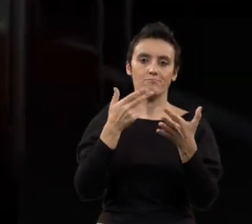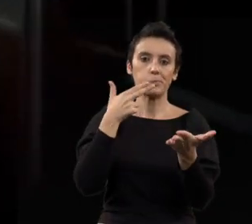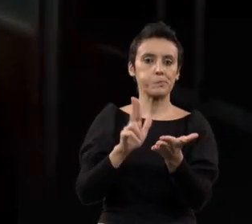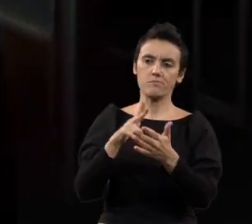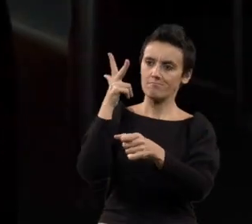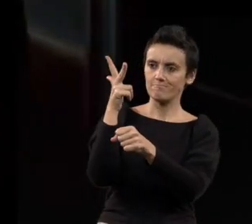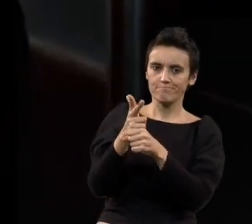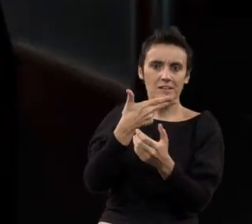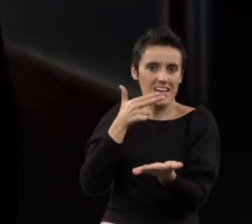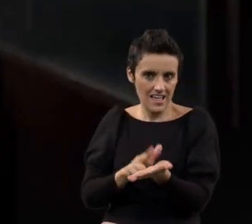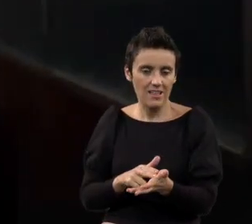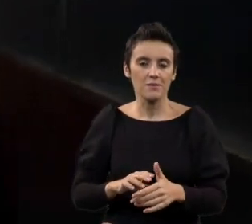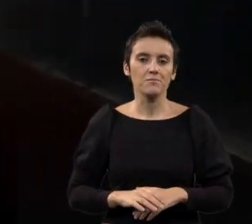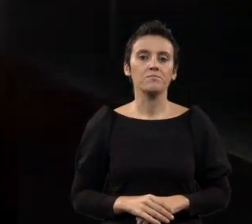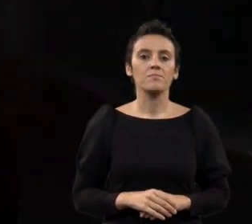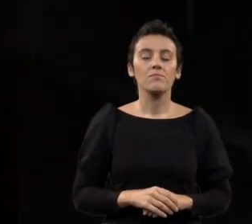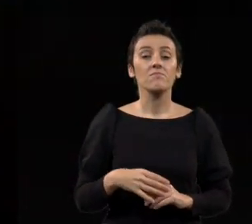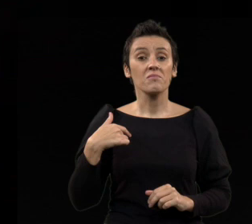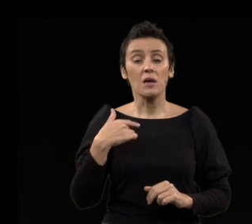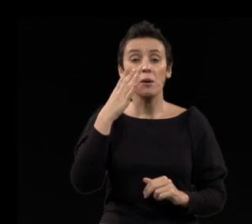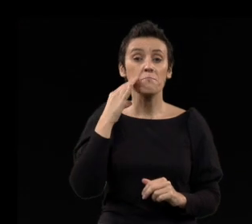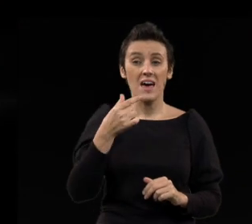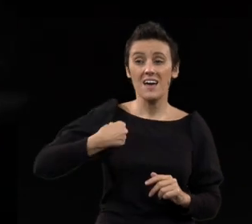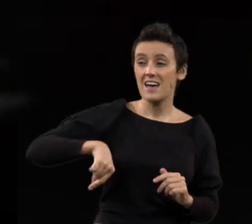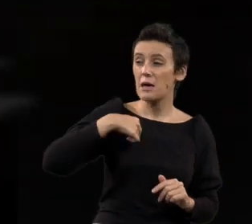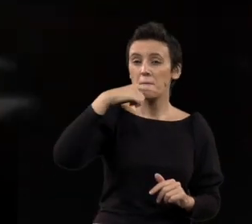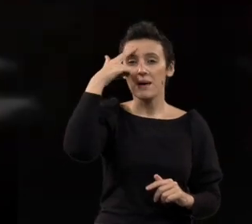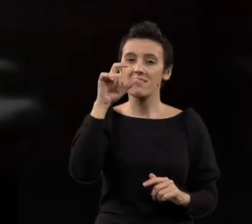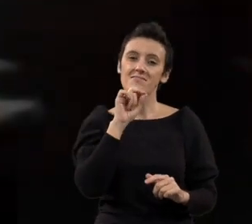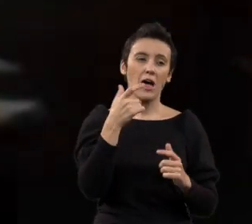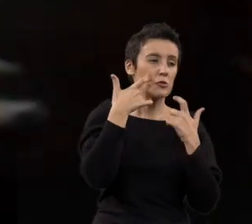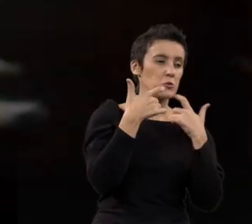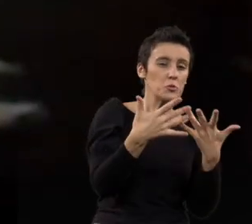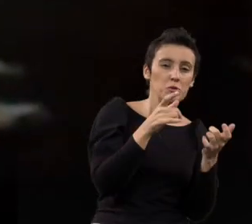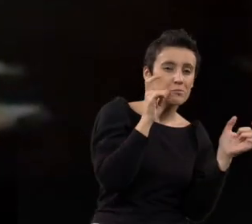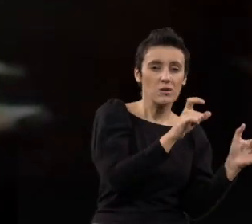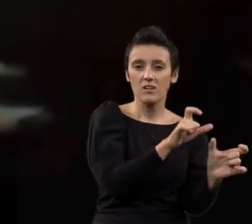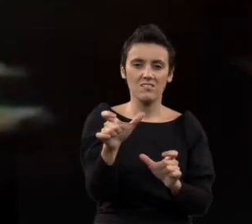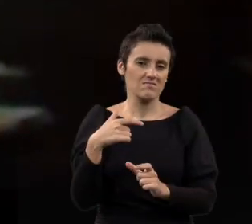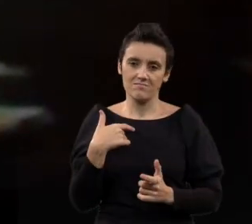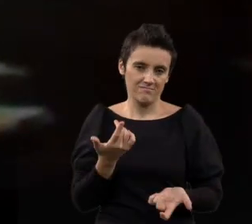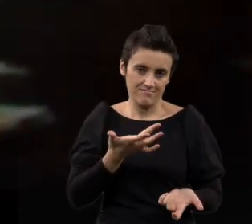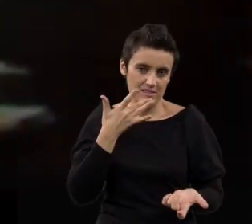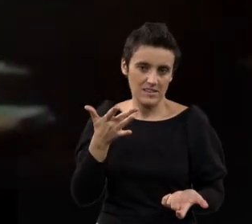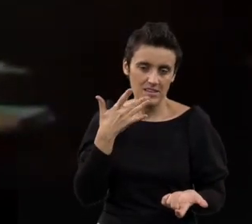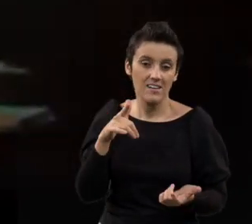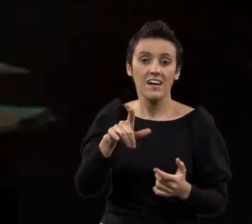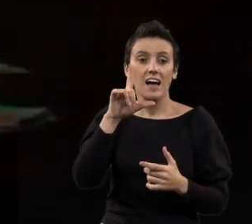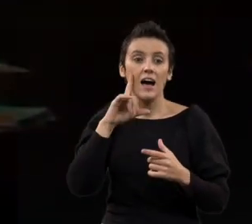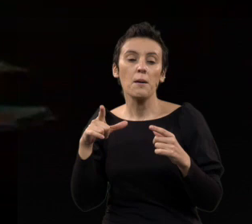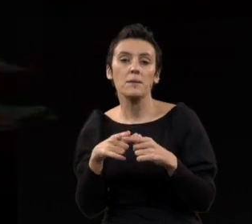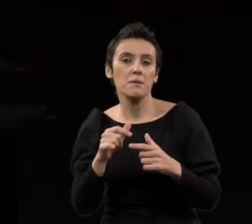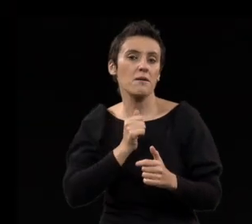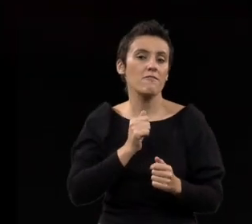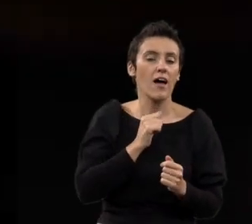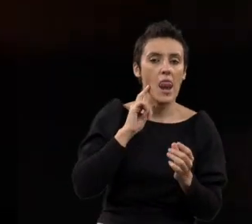Eu acho que nós pensamos que conseguimos controlar tudo, mas é complicado. A minha prima acaba por ser algo que...